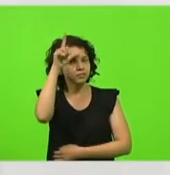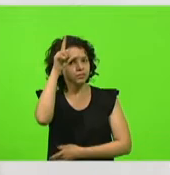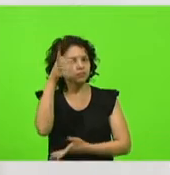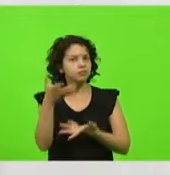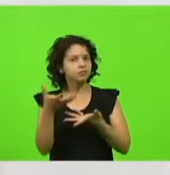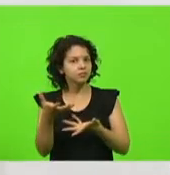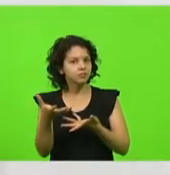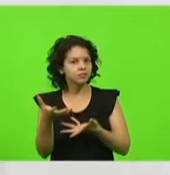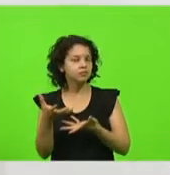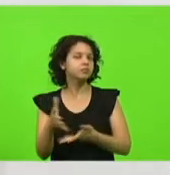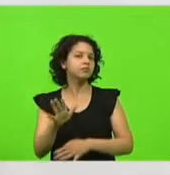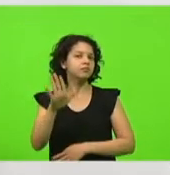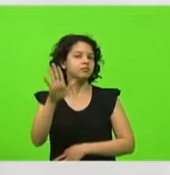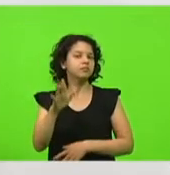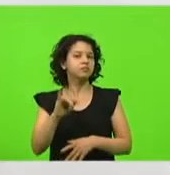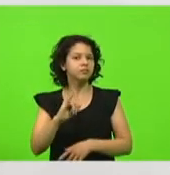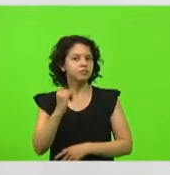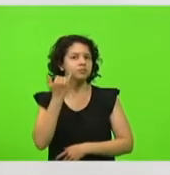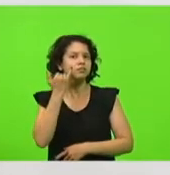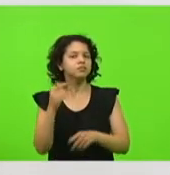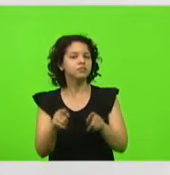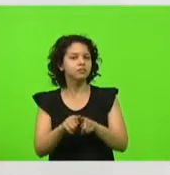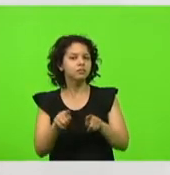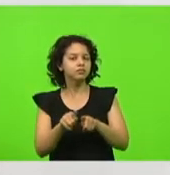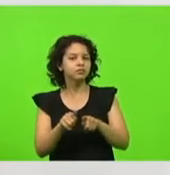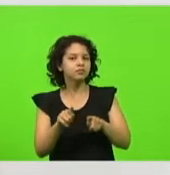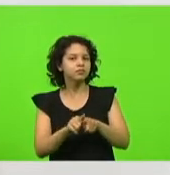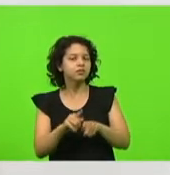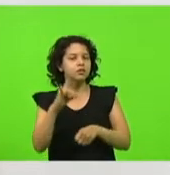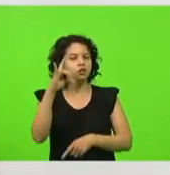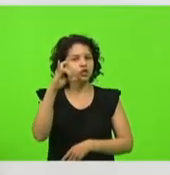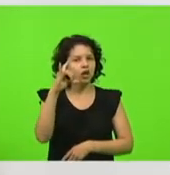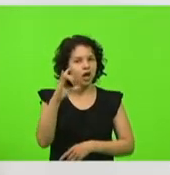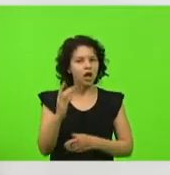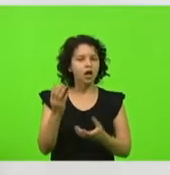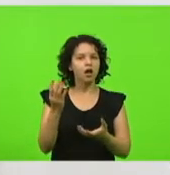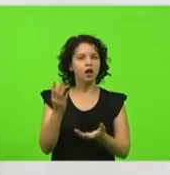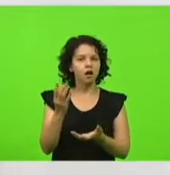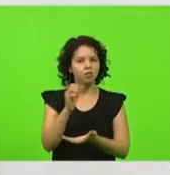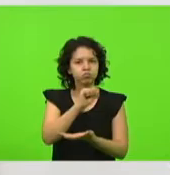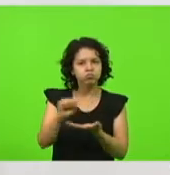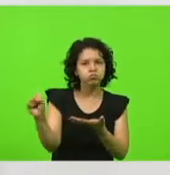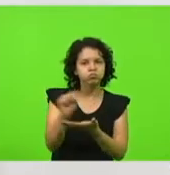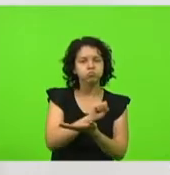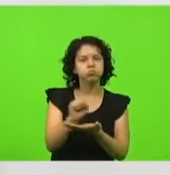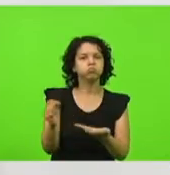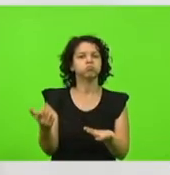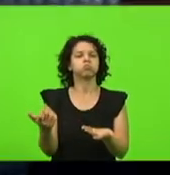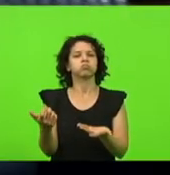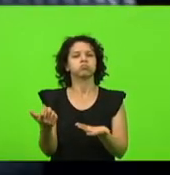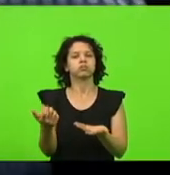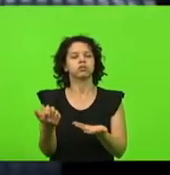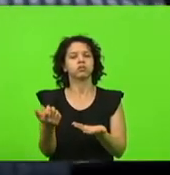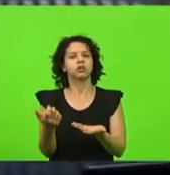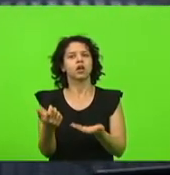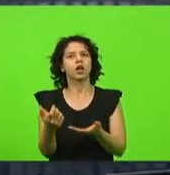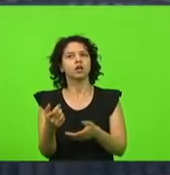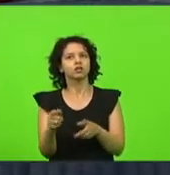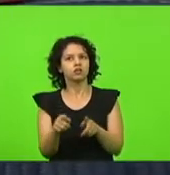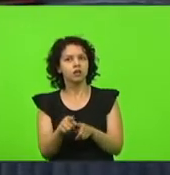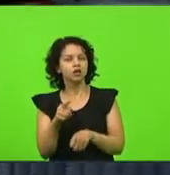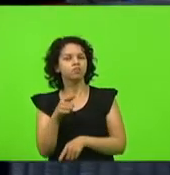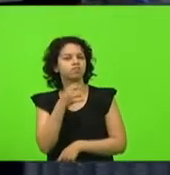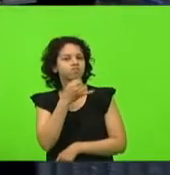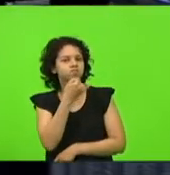deputado Gessé teve a conta dele derrubada também no Instagram. Isso é lamentável o que está acontecendo, deputado Kennedy Nunes. É importante